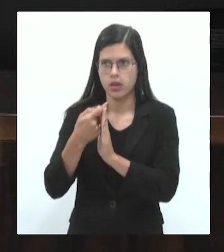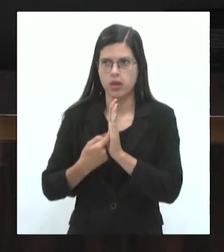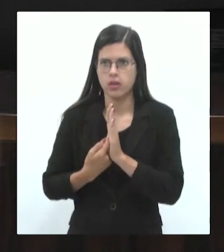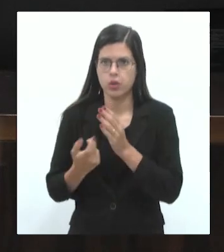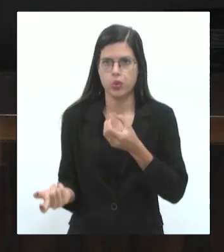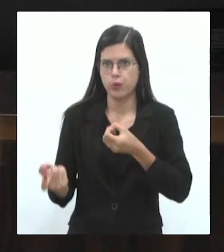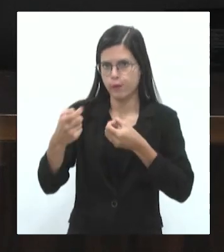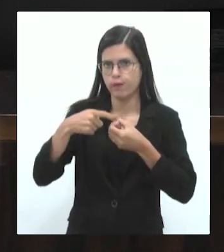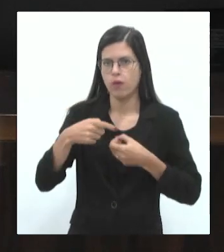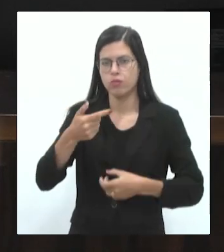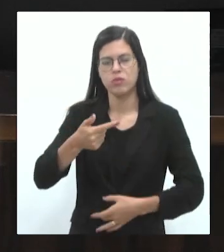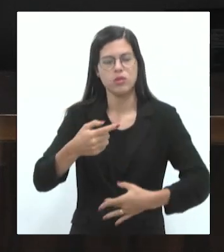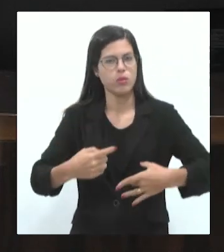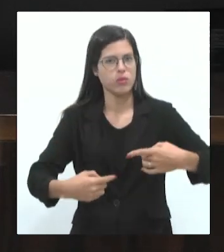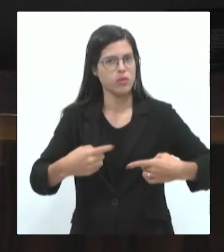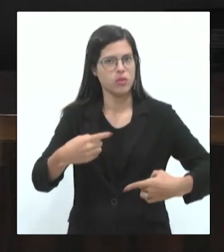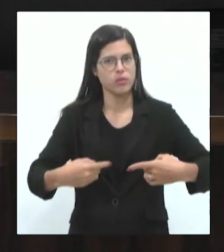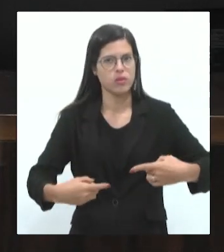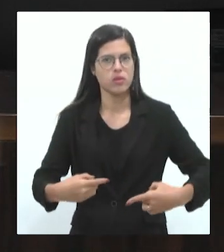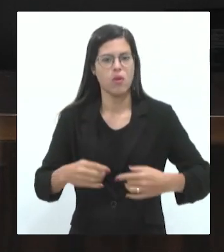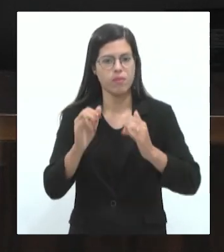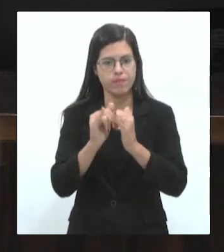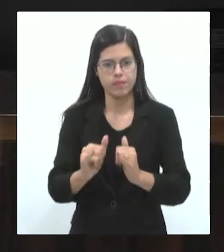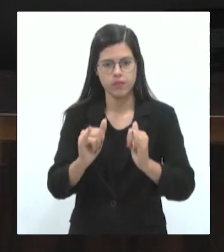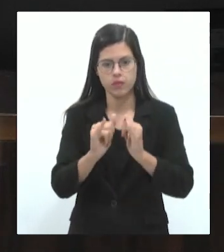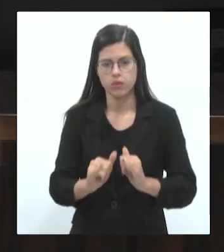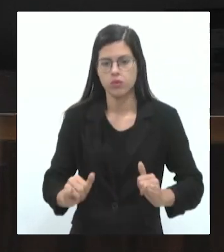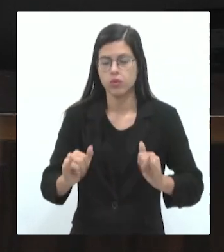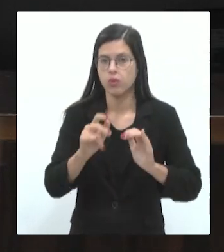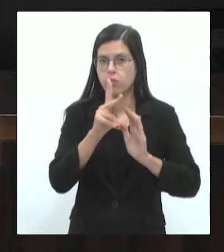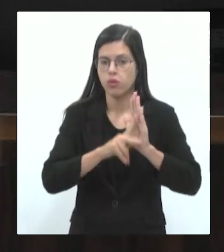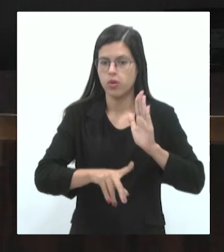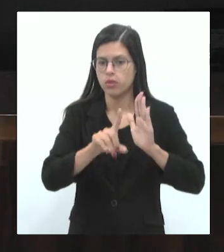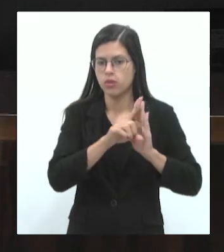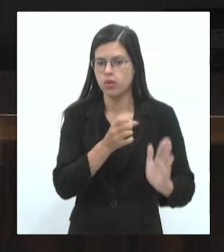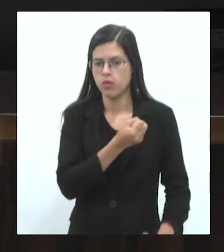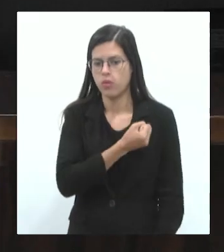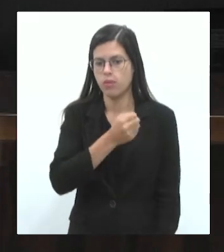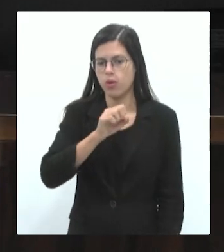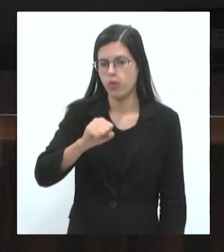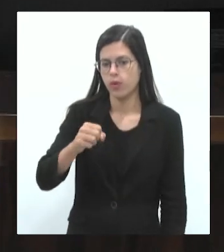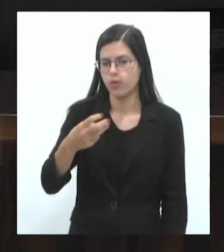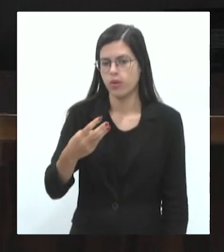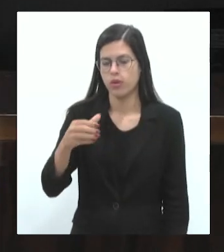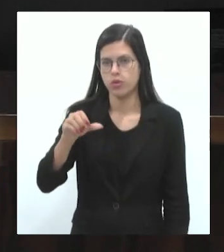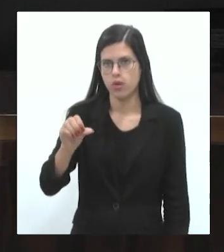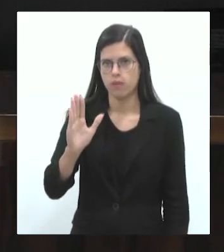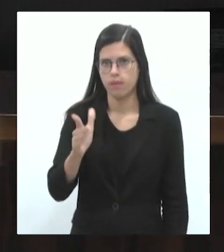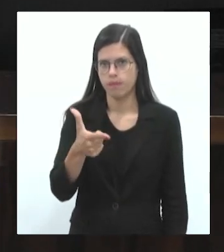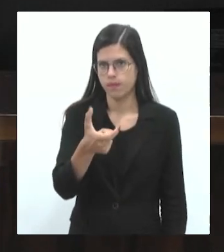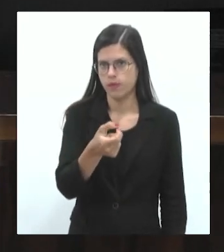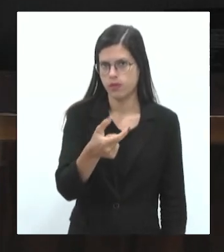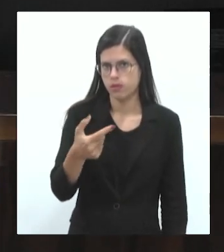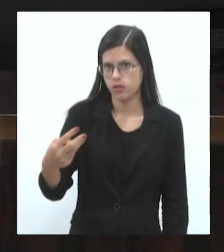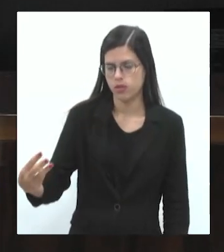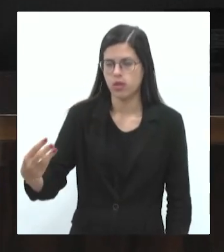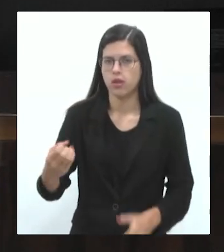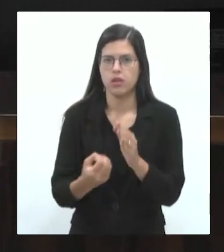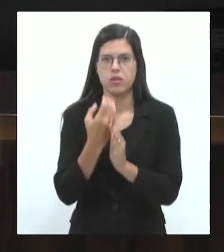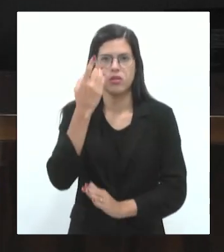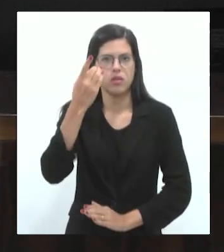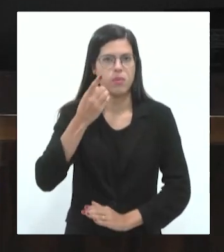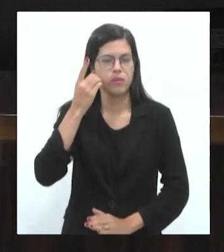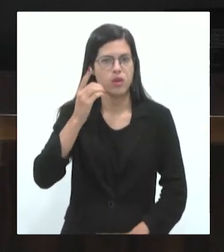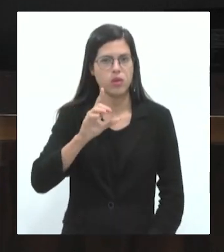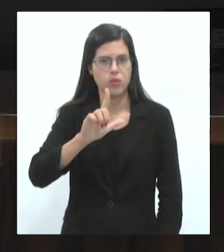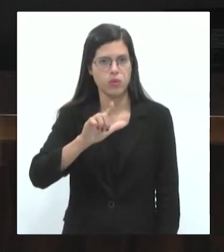vencido para a segunda discussão. Anuncio projeto de lei número 839 de 2023, de autoria do deputado Luiz